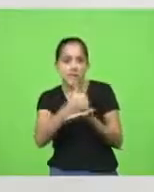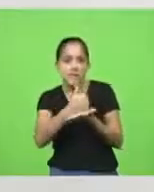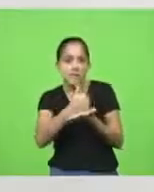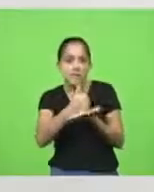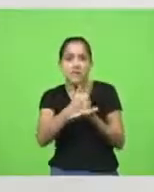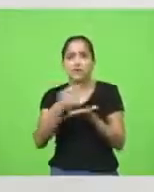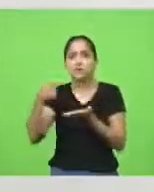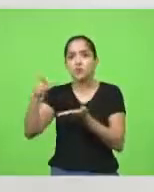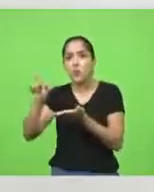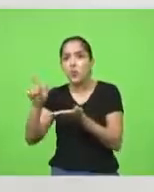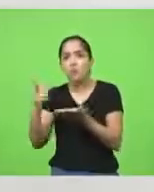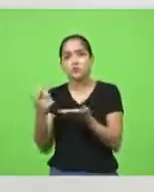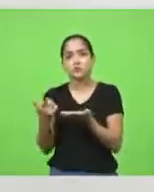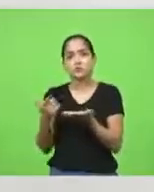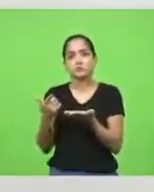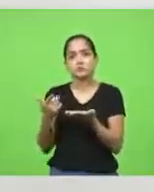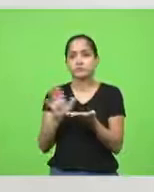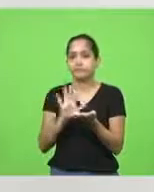porque é do outro.